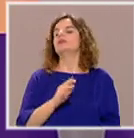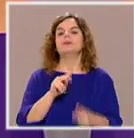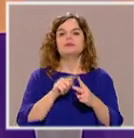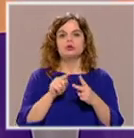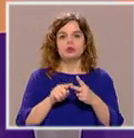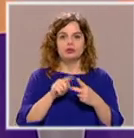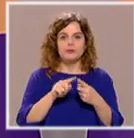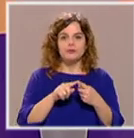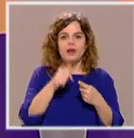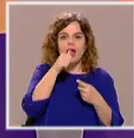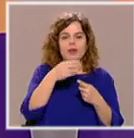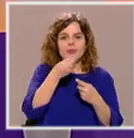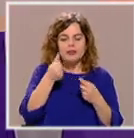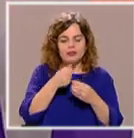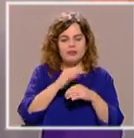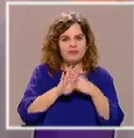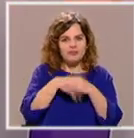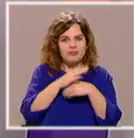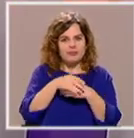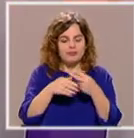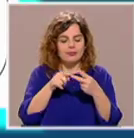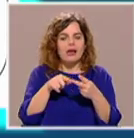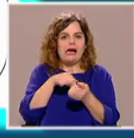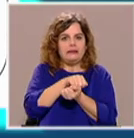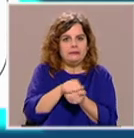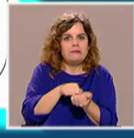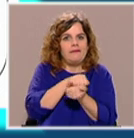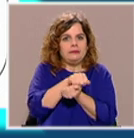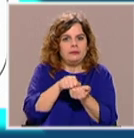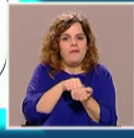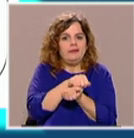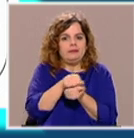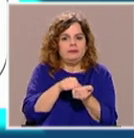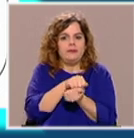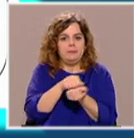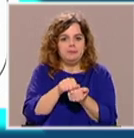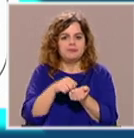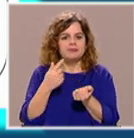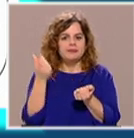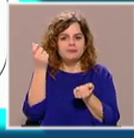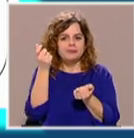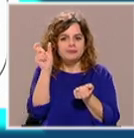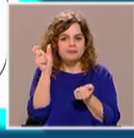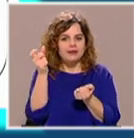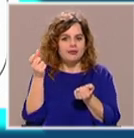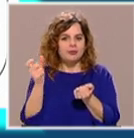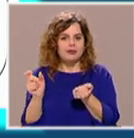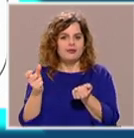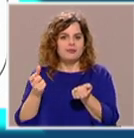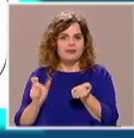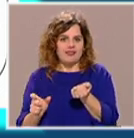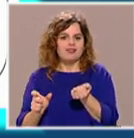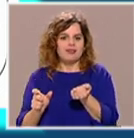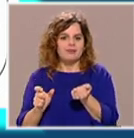a insalivação e a mastigação. Ora, a mastigação é a ação dos dentes sobre os alimentos, em que os alimentos são rasgados,